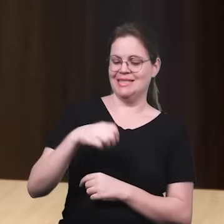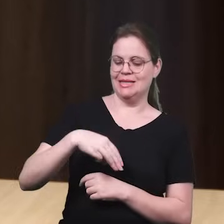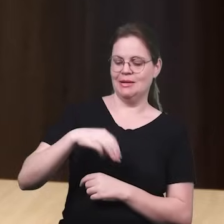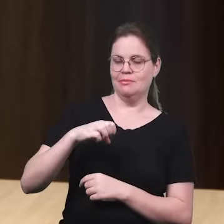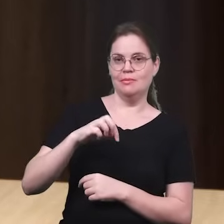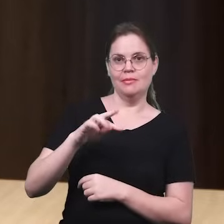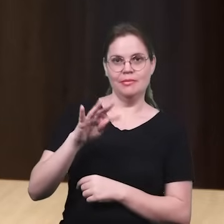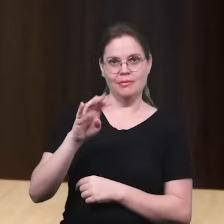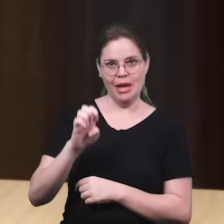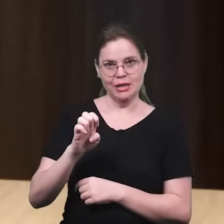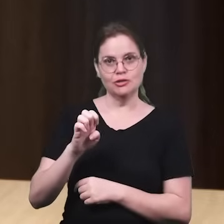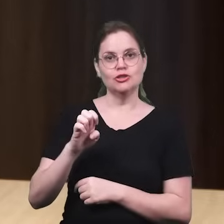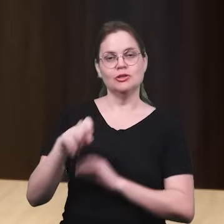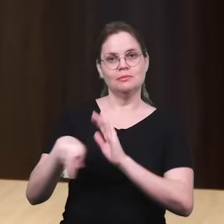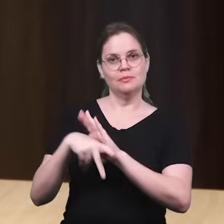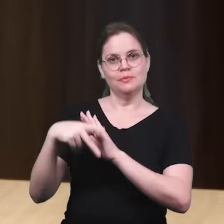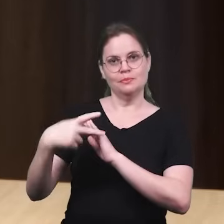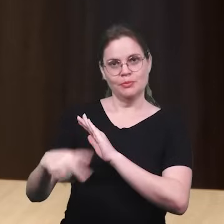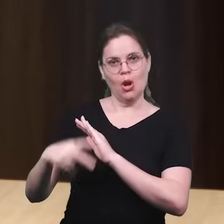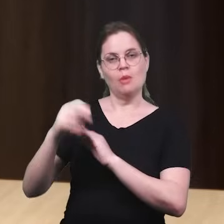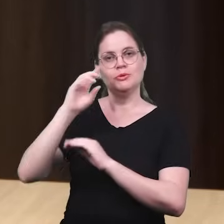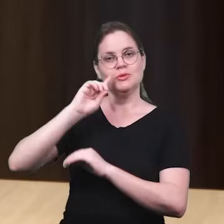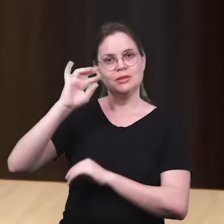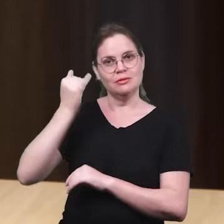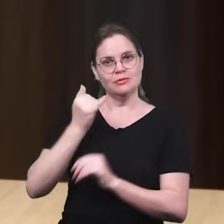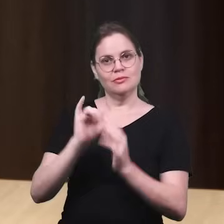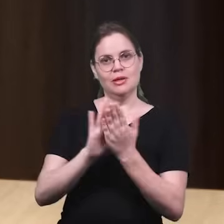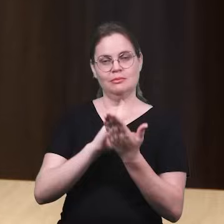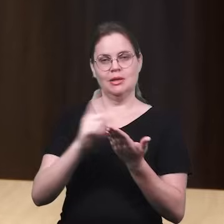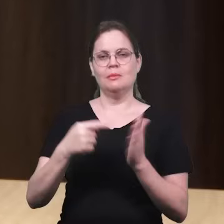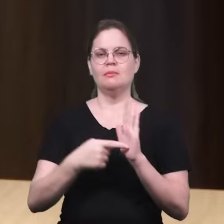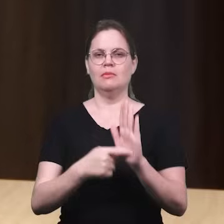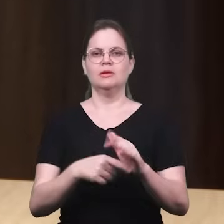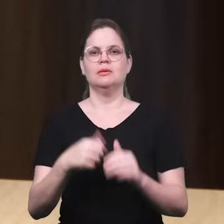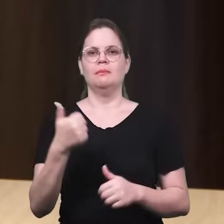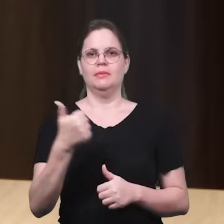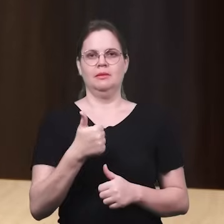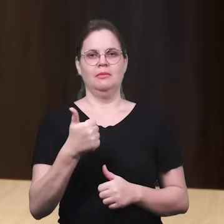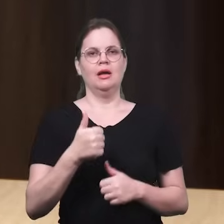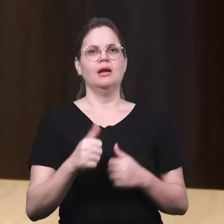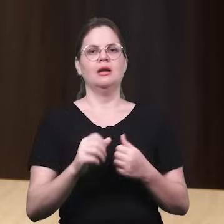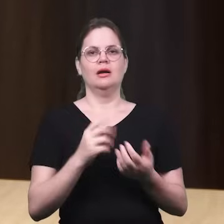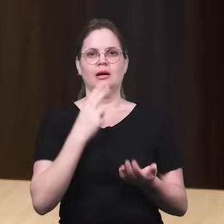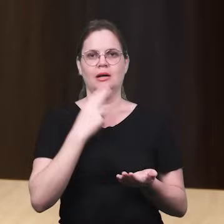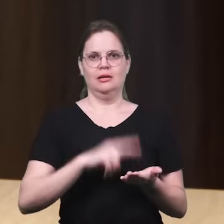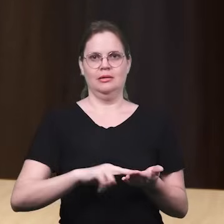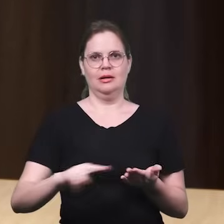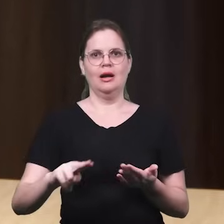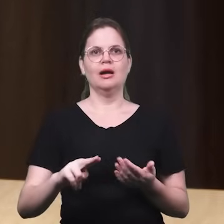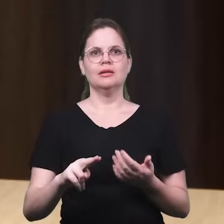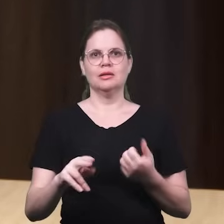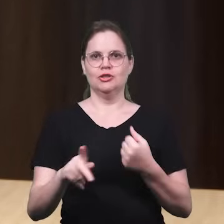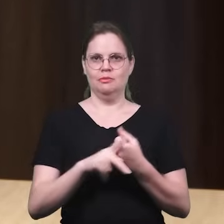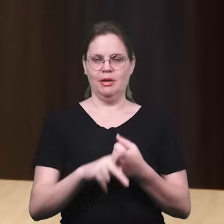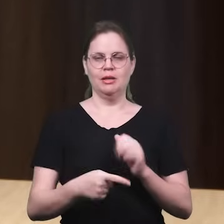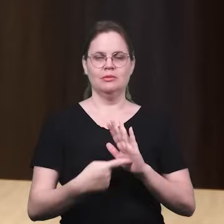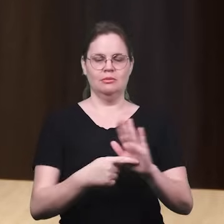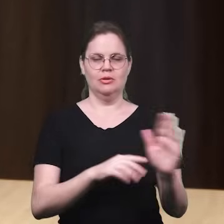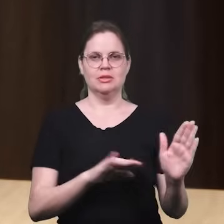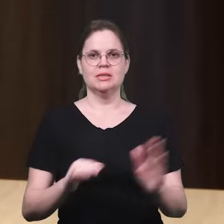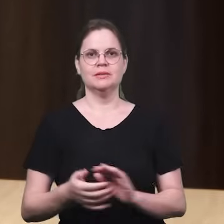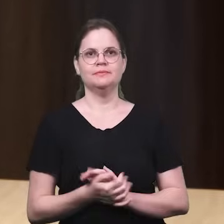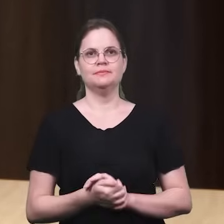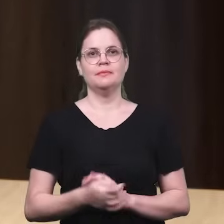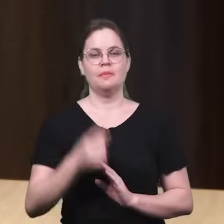na primeira carta, no capítulo 1, no verso 23 ao 25. E a cor, nós falamos da forma, né?